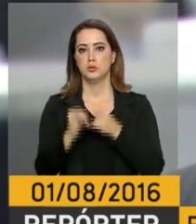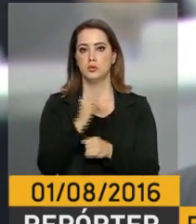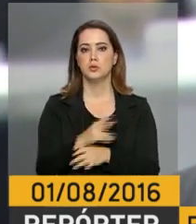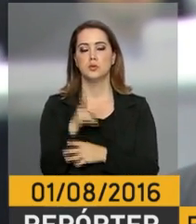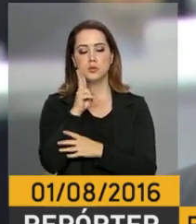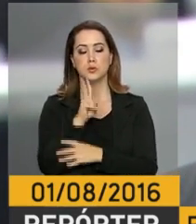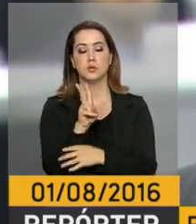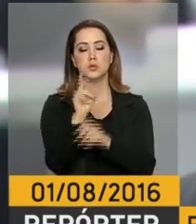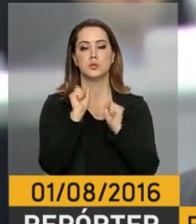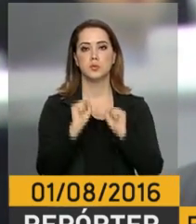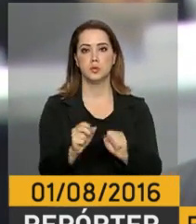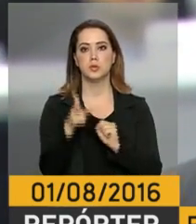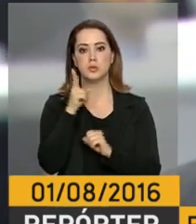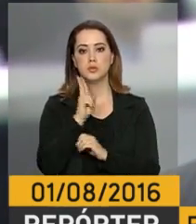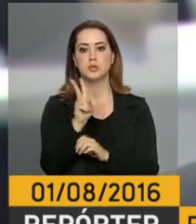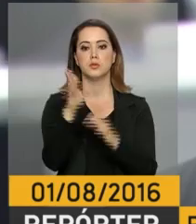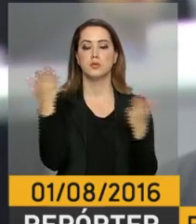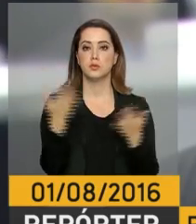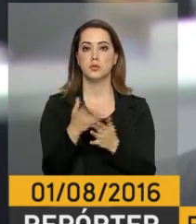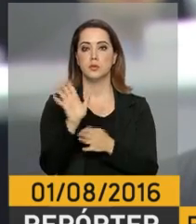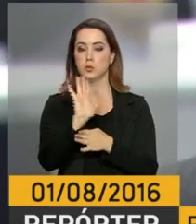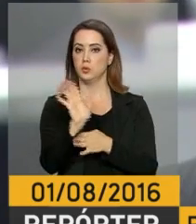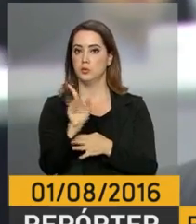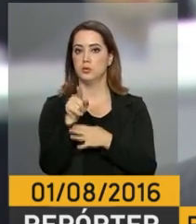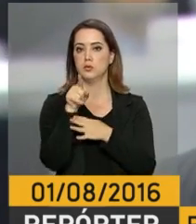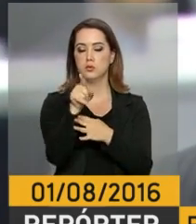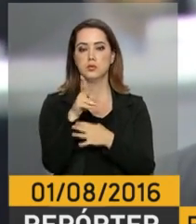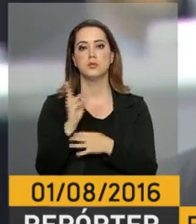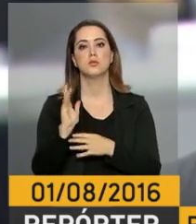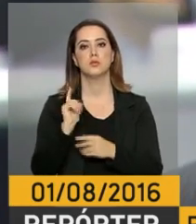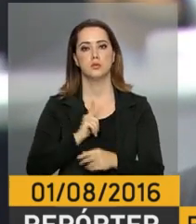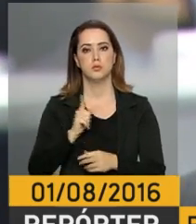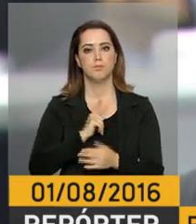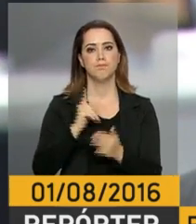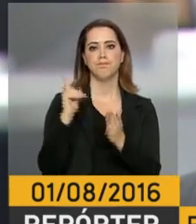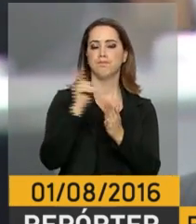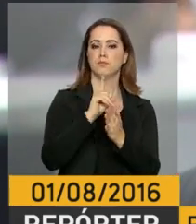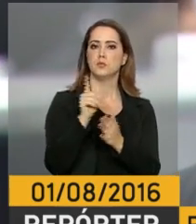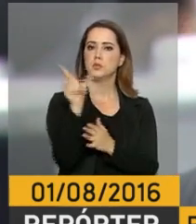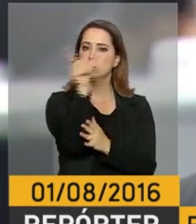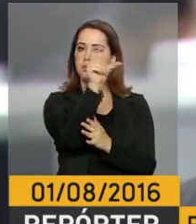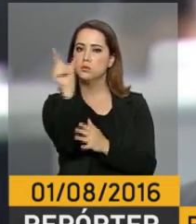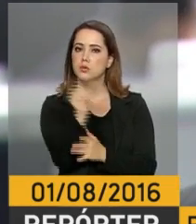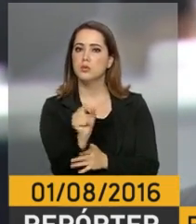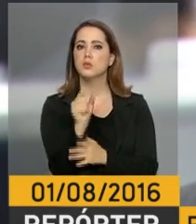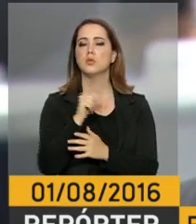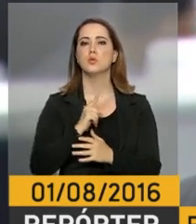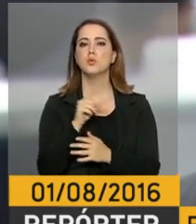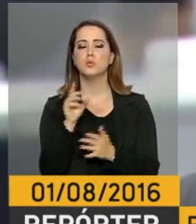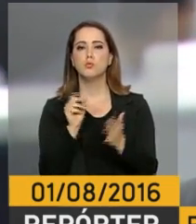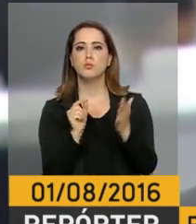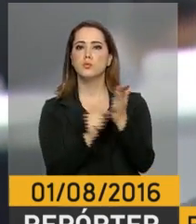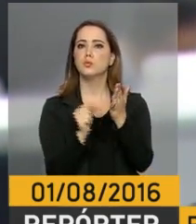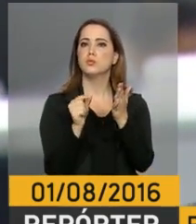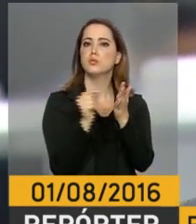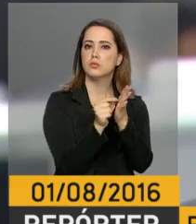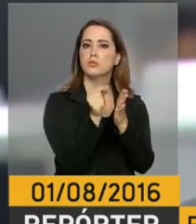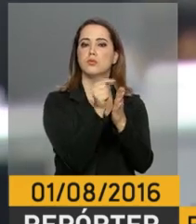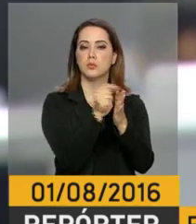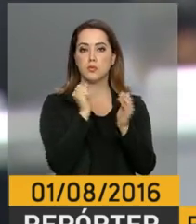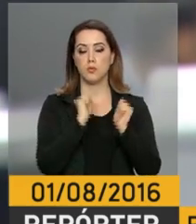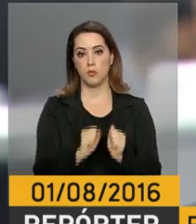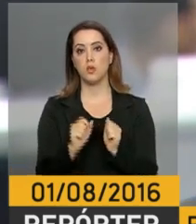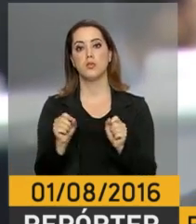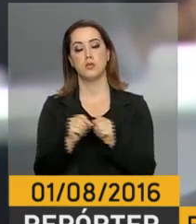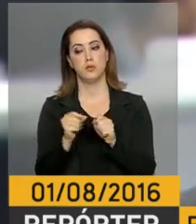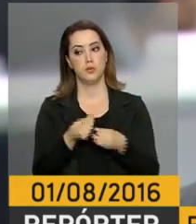ao fundo as telas que mostram também vários mapeamentos de inteligência que são feitos e fornecidos a